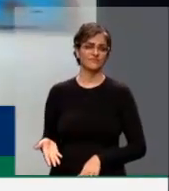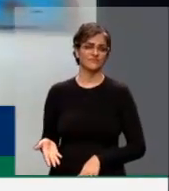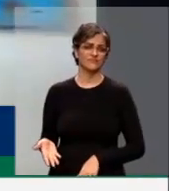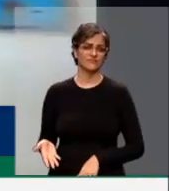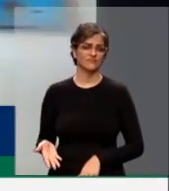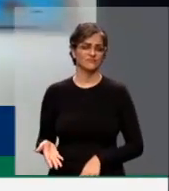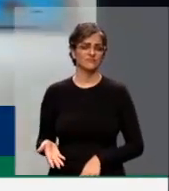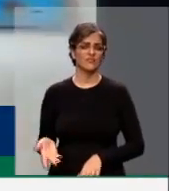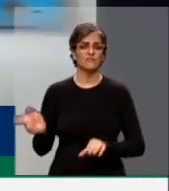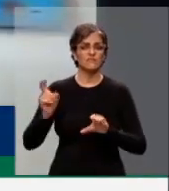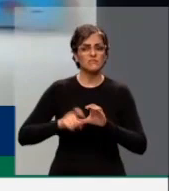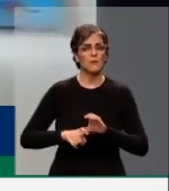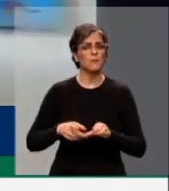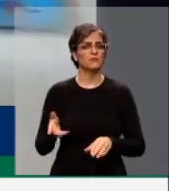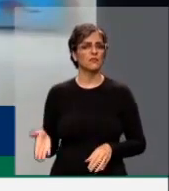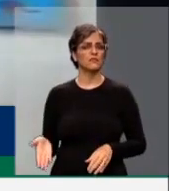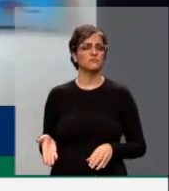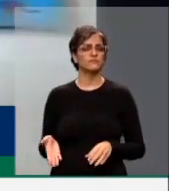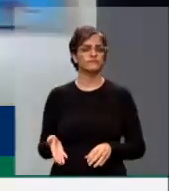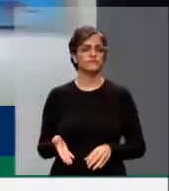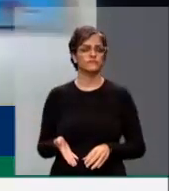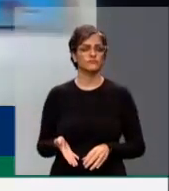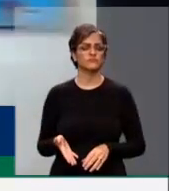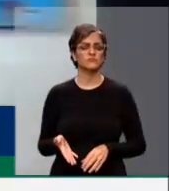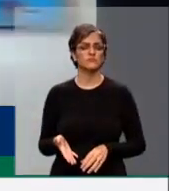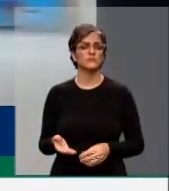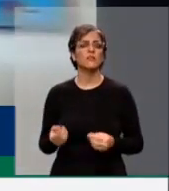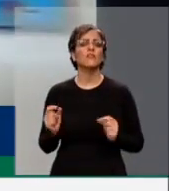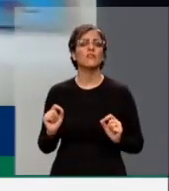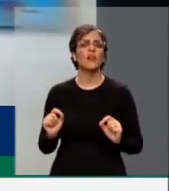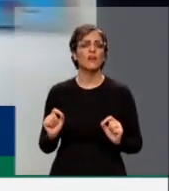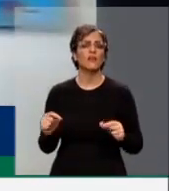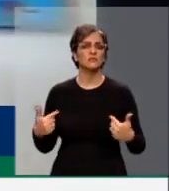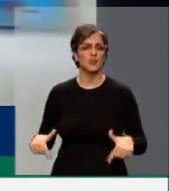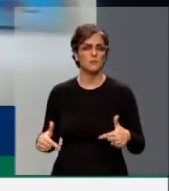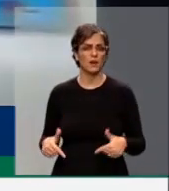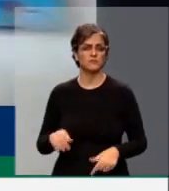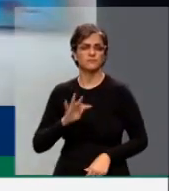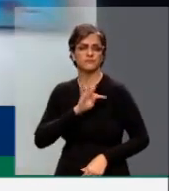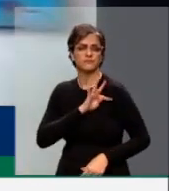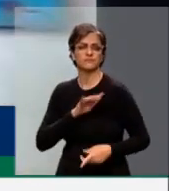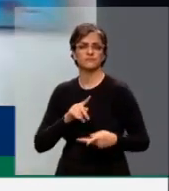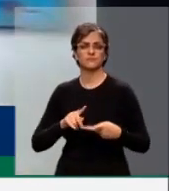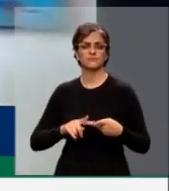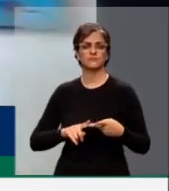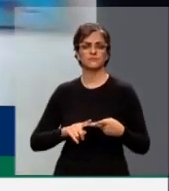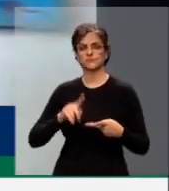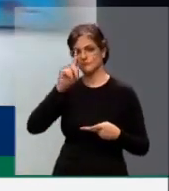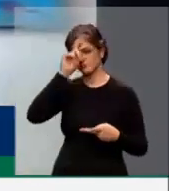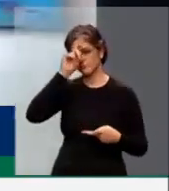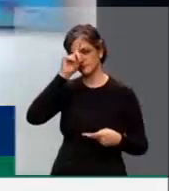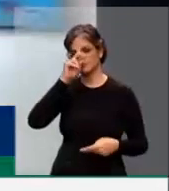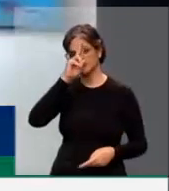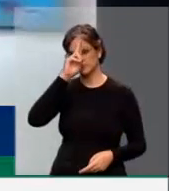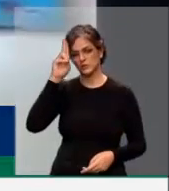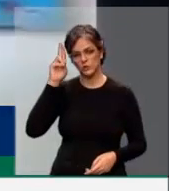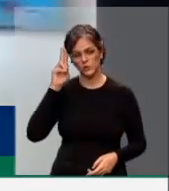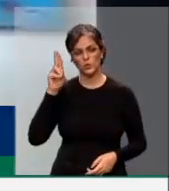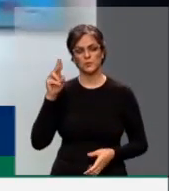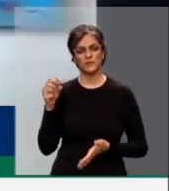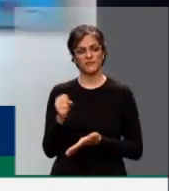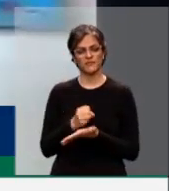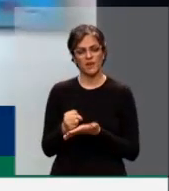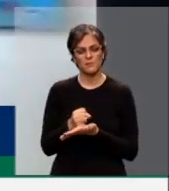serviço essencial ali, né, técnicos de enfermagens, caixas de supermercados, uberistas, uma série